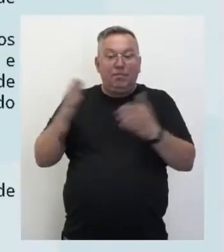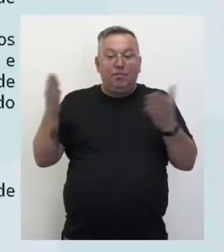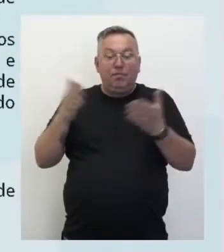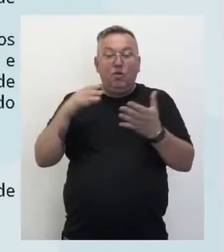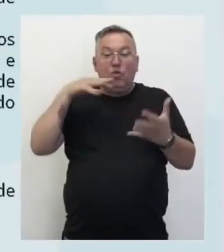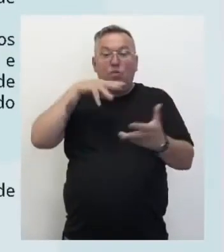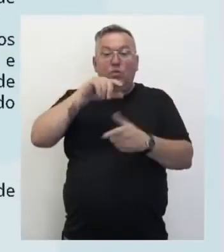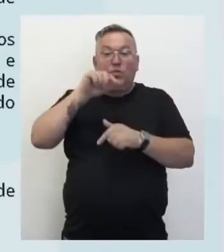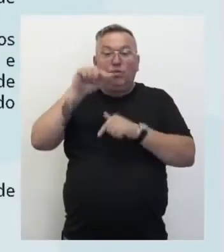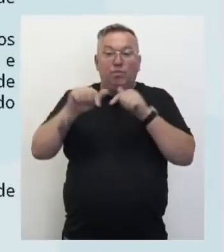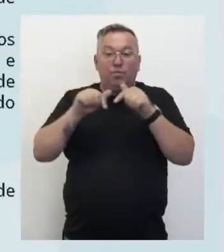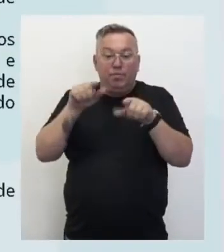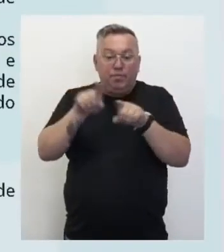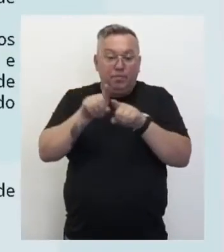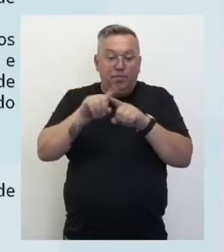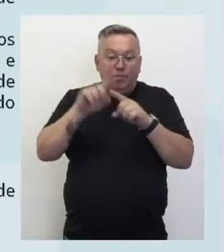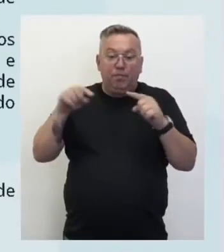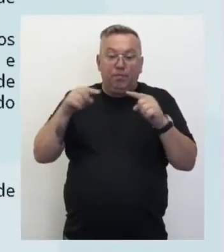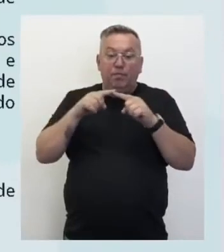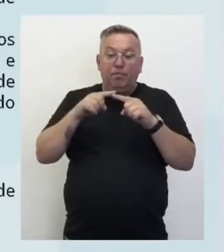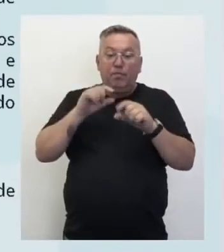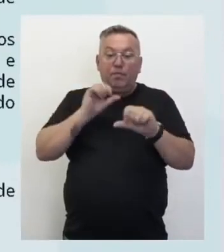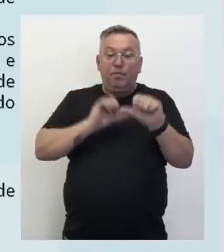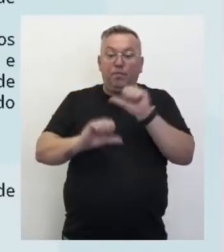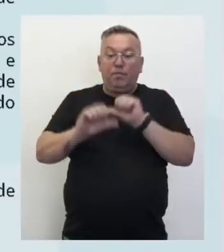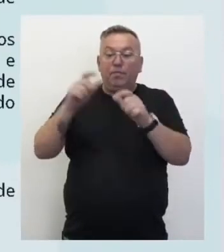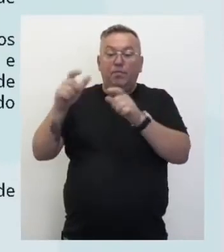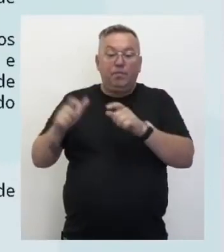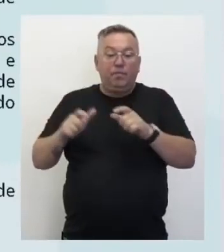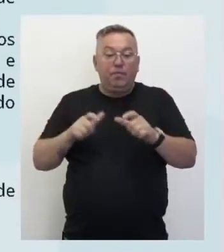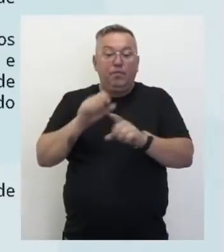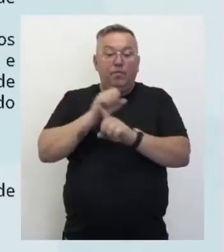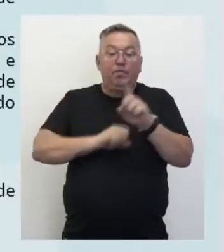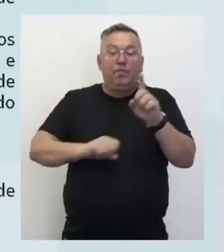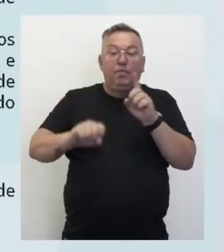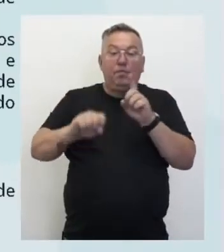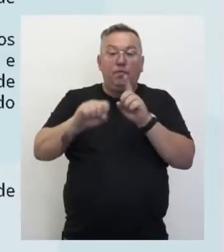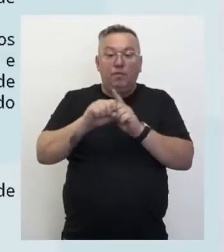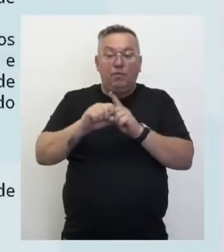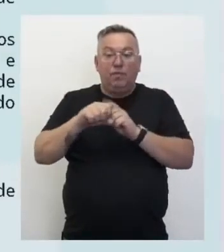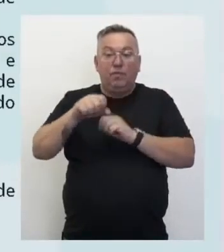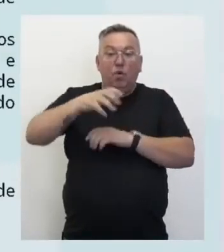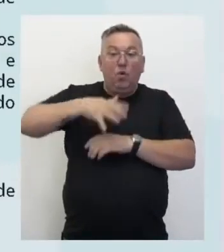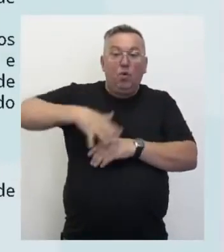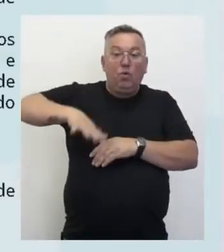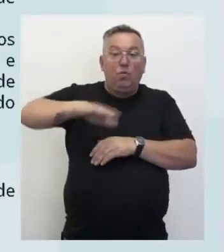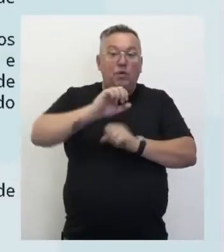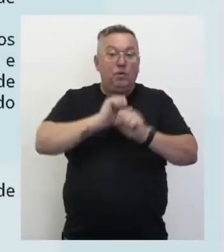Mundo do Trabalho, objeto de conhecimento, transformações do espaço na sociedade